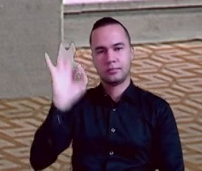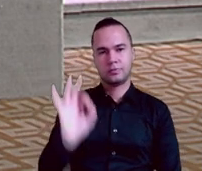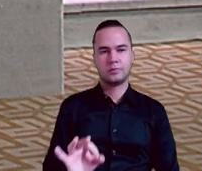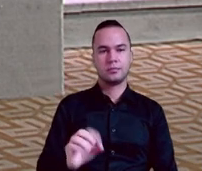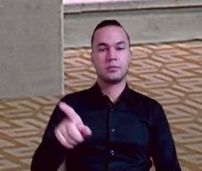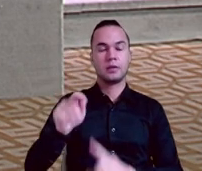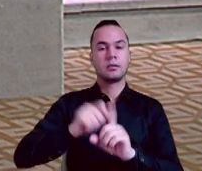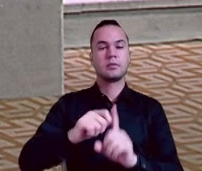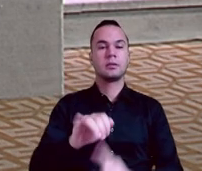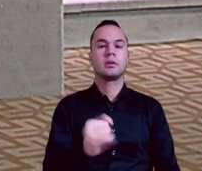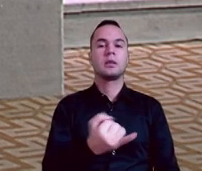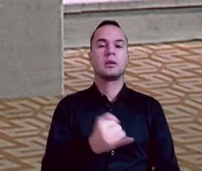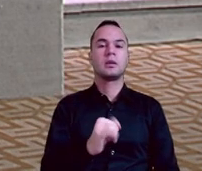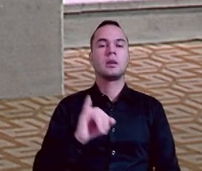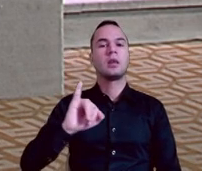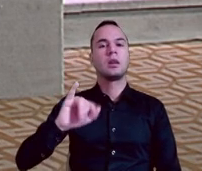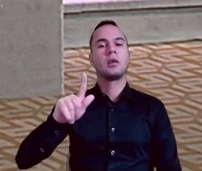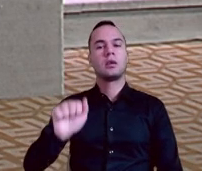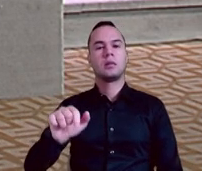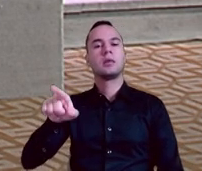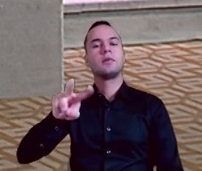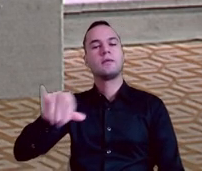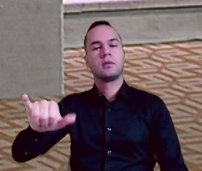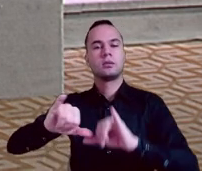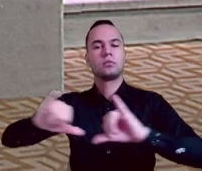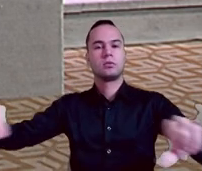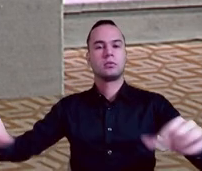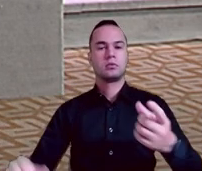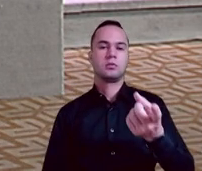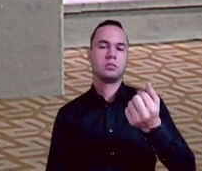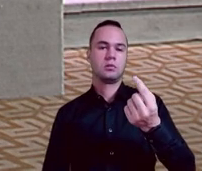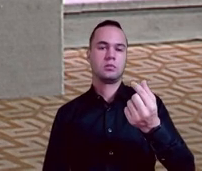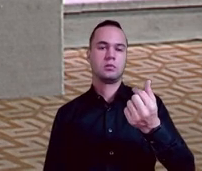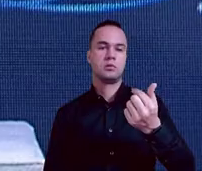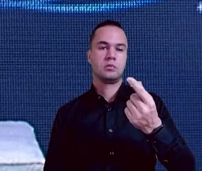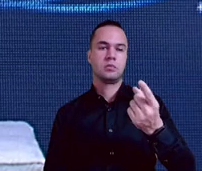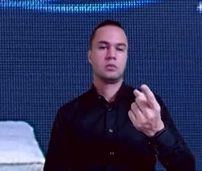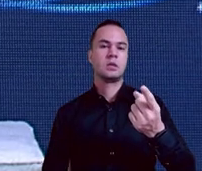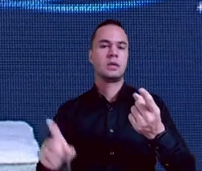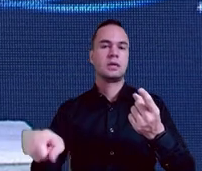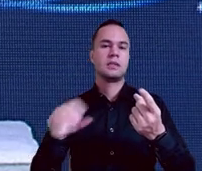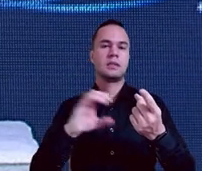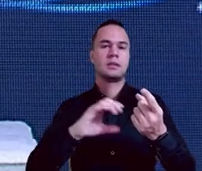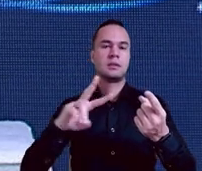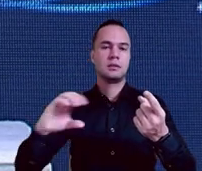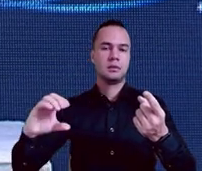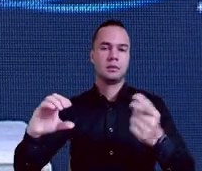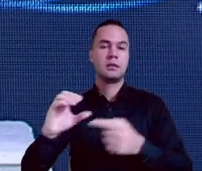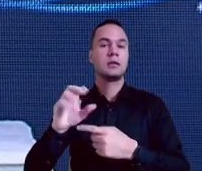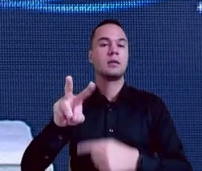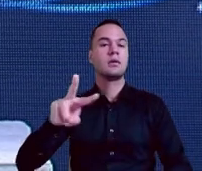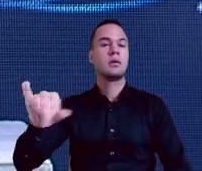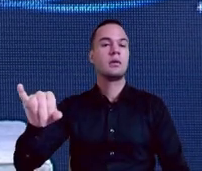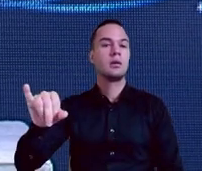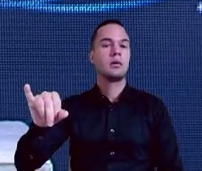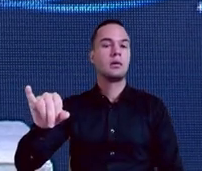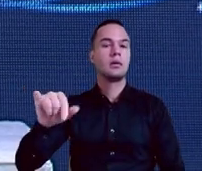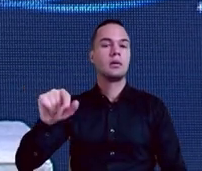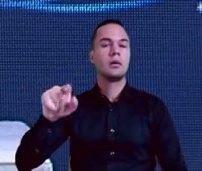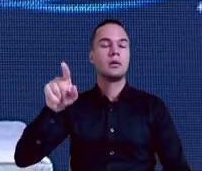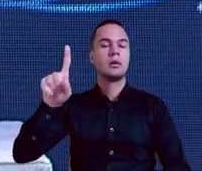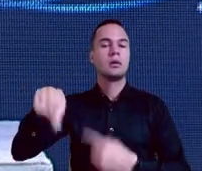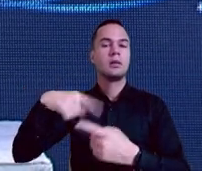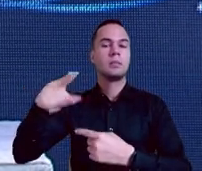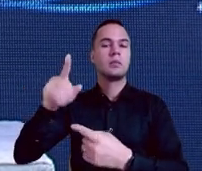aí Gava anunciar um investimento num num Siri seed e vai estamos terminando a diligência